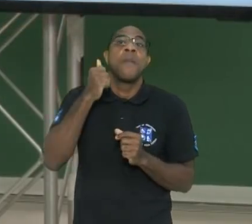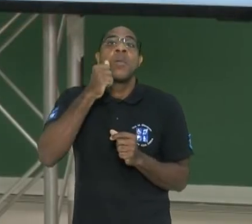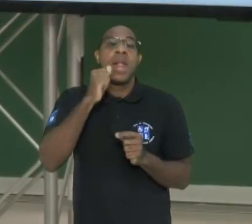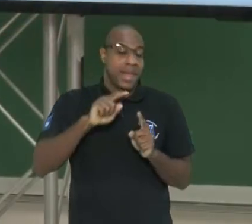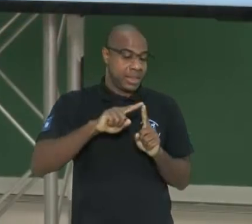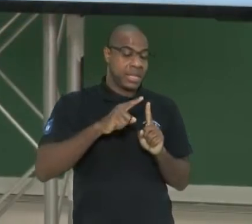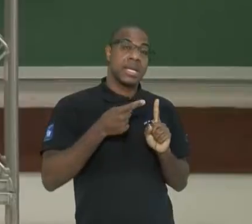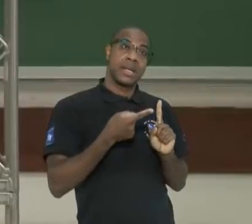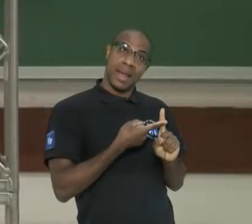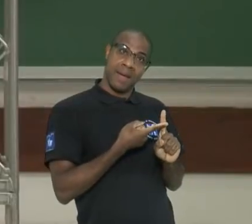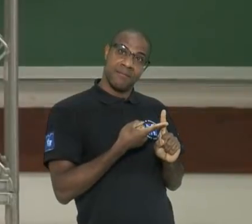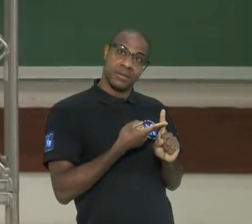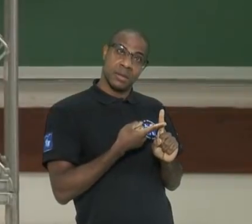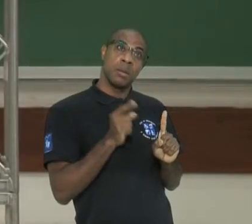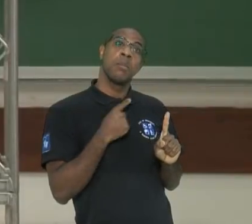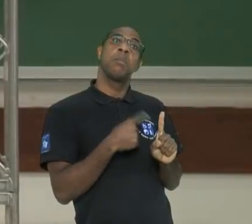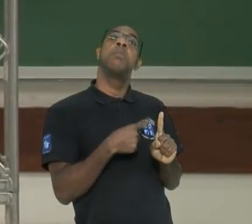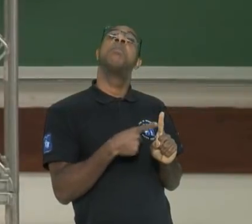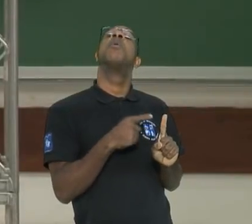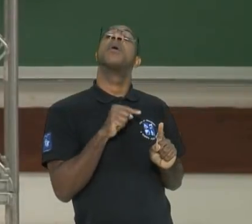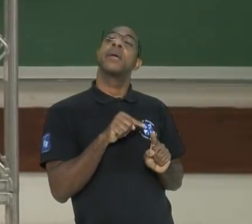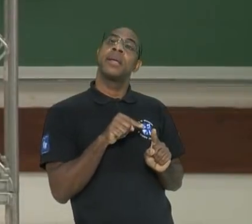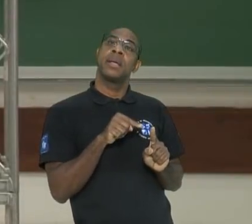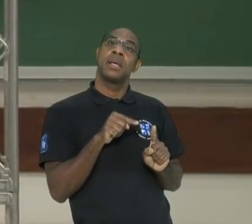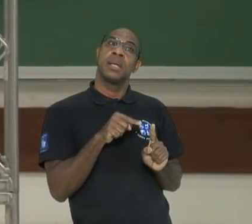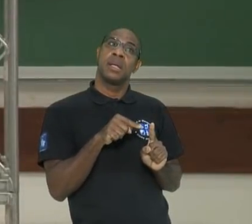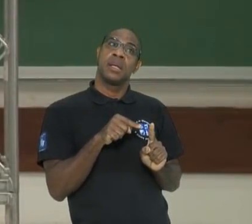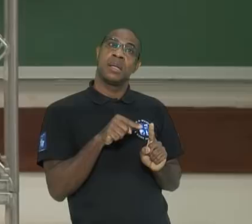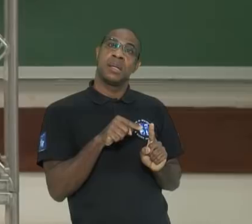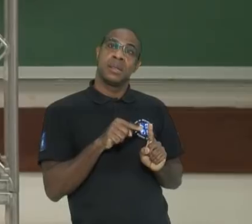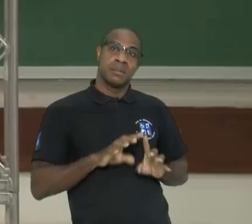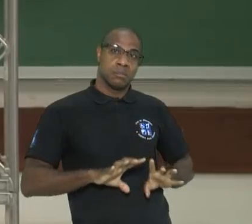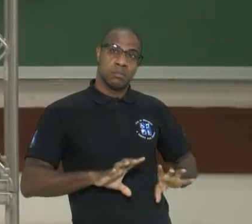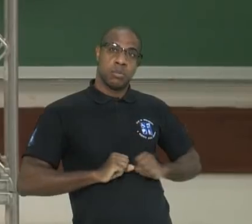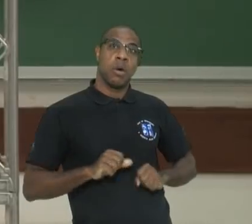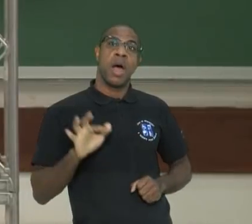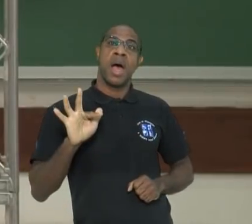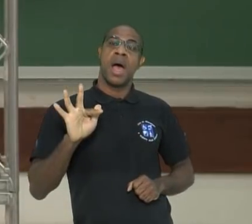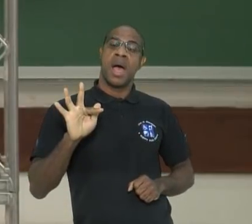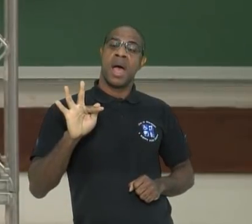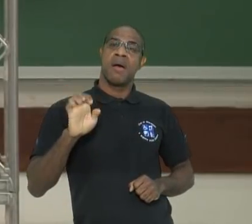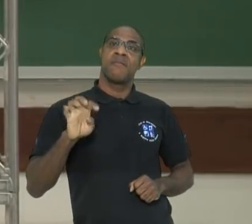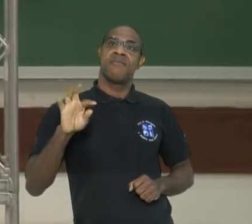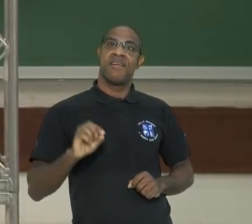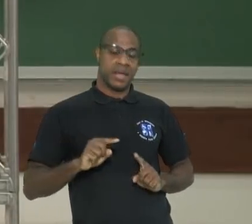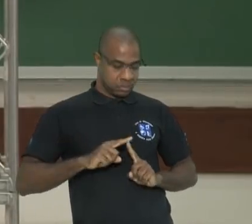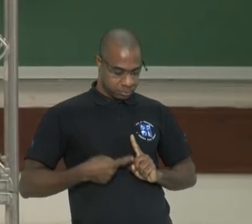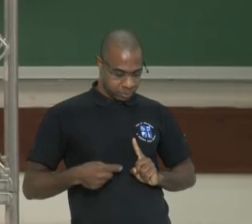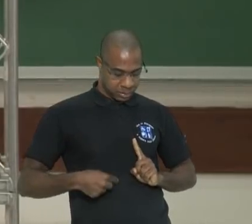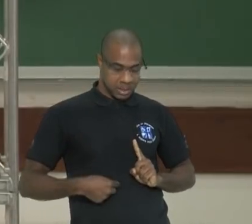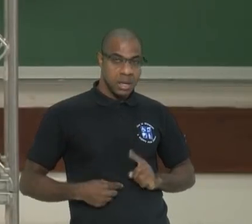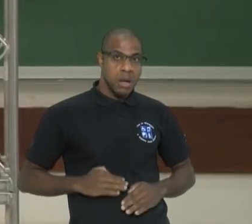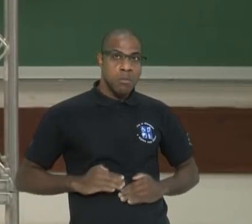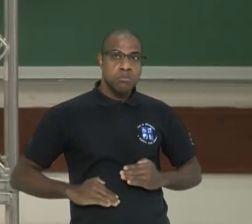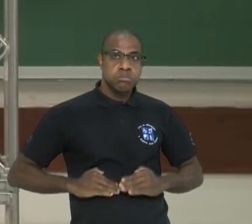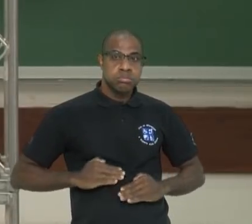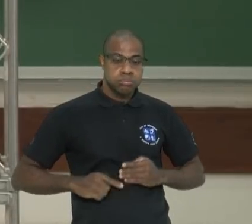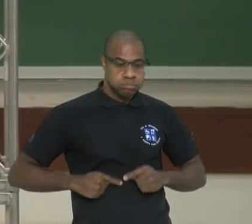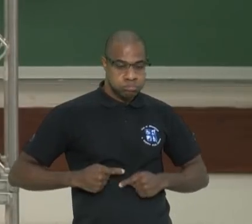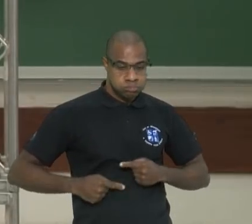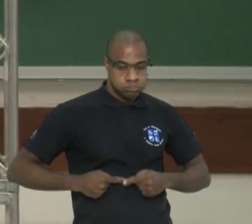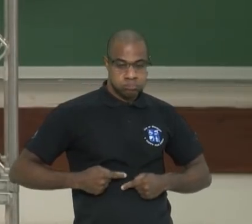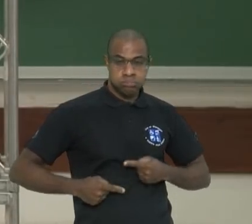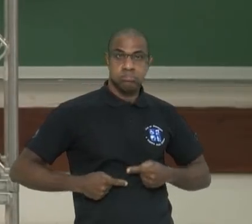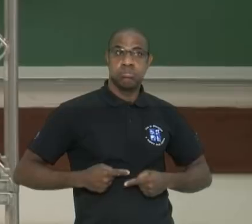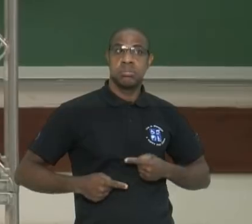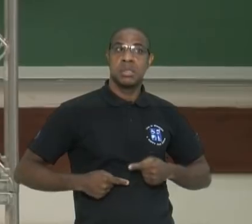quê? Esse parasita acaba passando para o feto e ele desenvolve má formação,